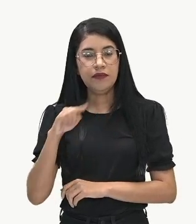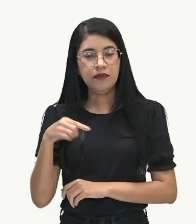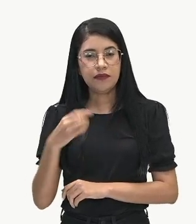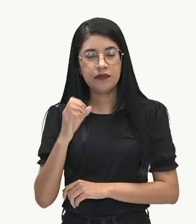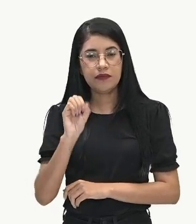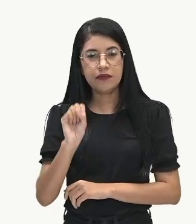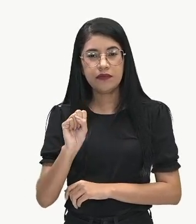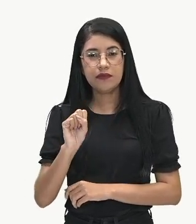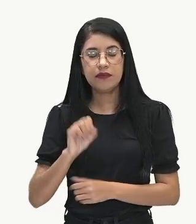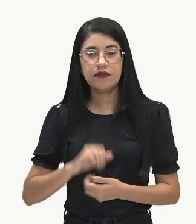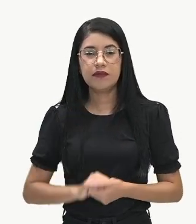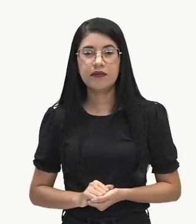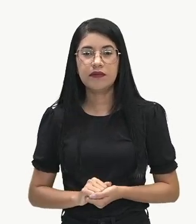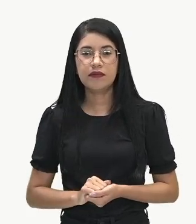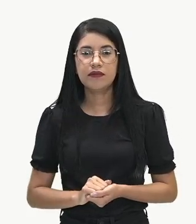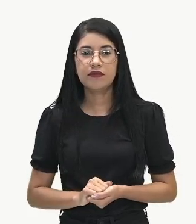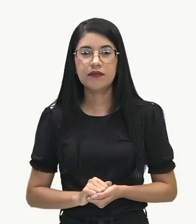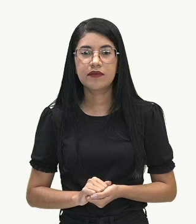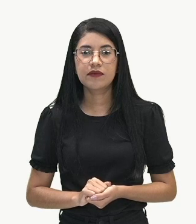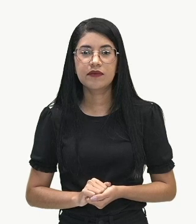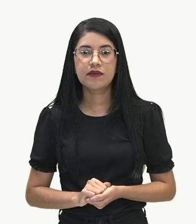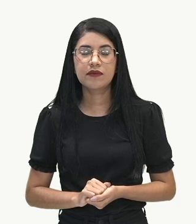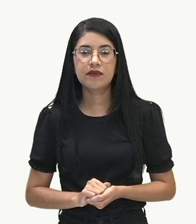74,8. Então, o